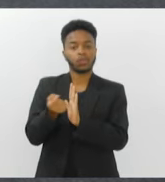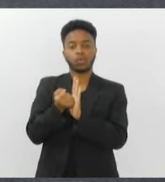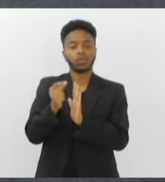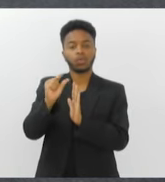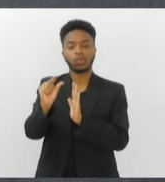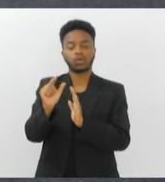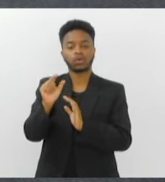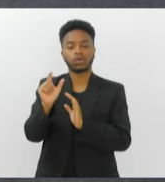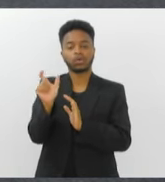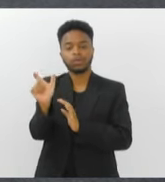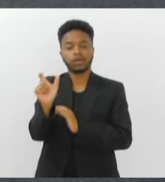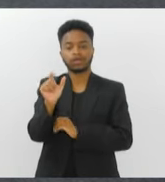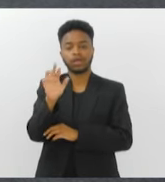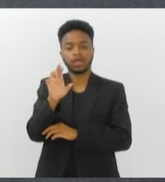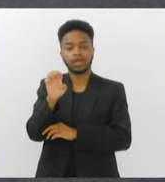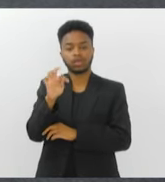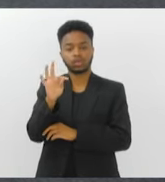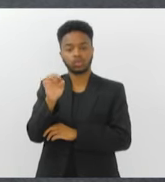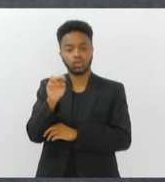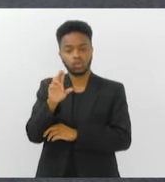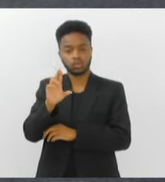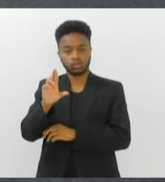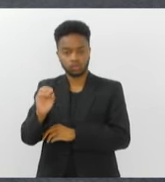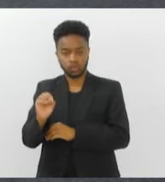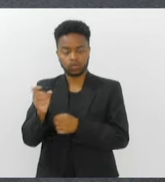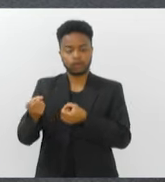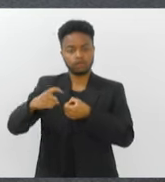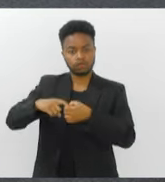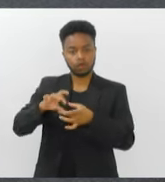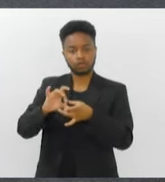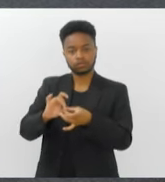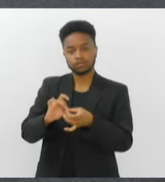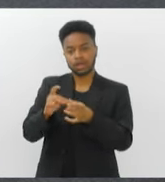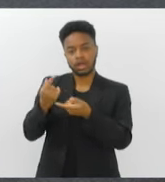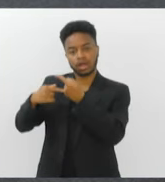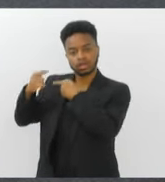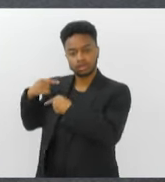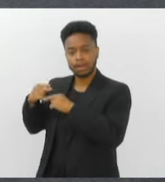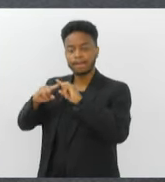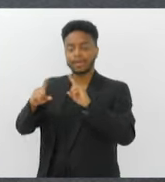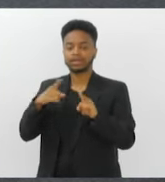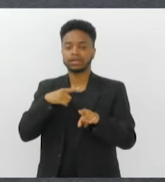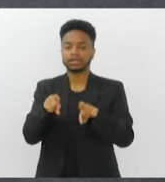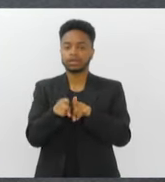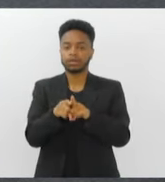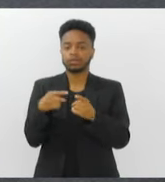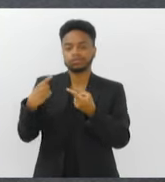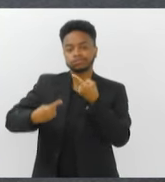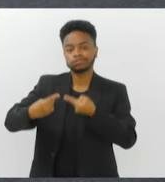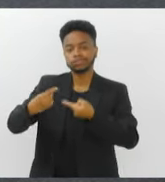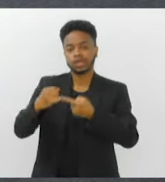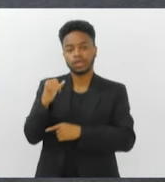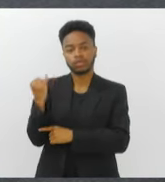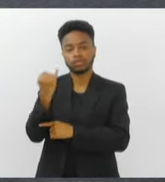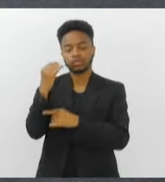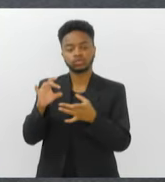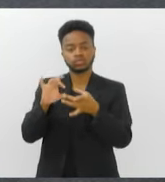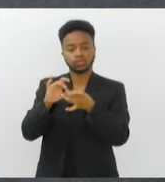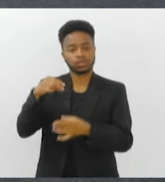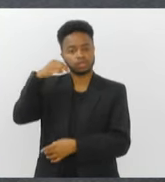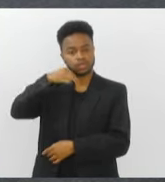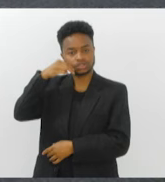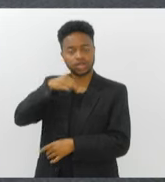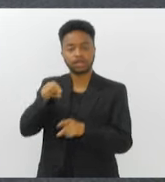à ancestralidade, mas também que traz a possibilidade desse diálogo tão importante com a Nigéria